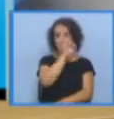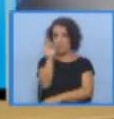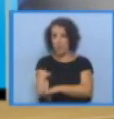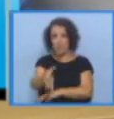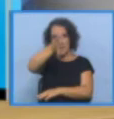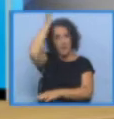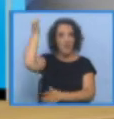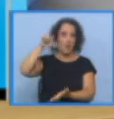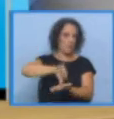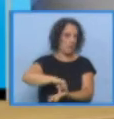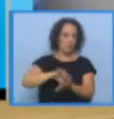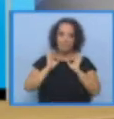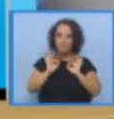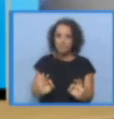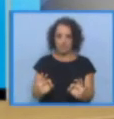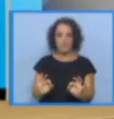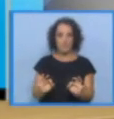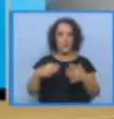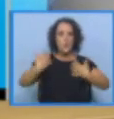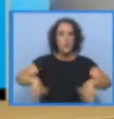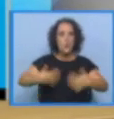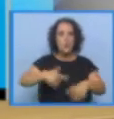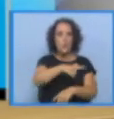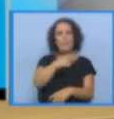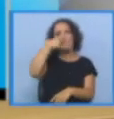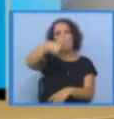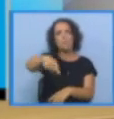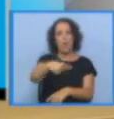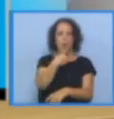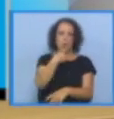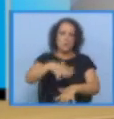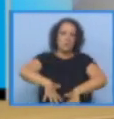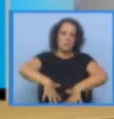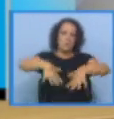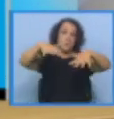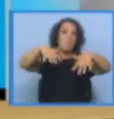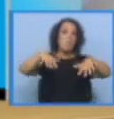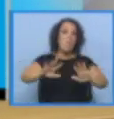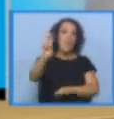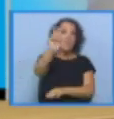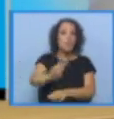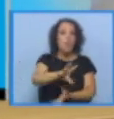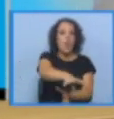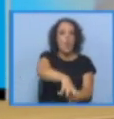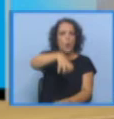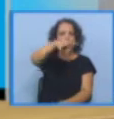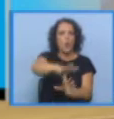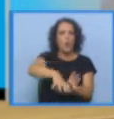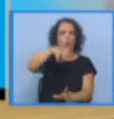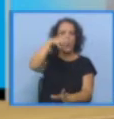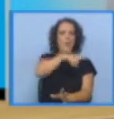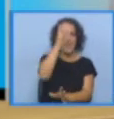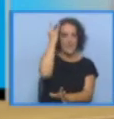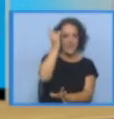Ou seja, é um mundo de reservas de petróleo, embora a extração na Venezuela não seja tão fácil quanto noutros